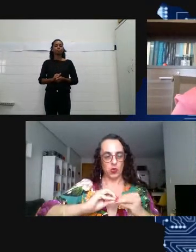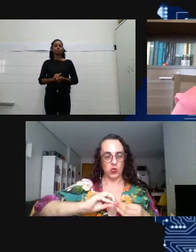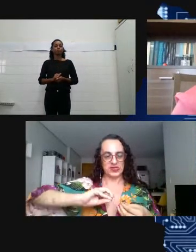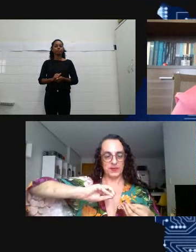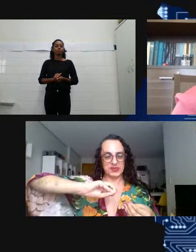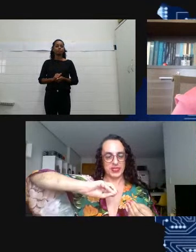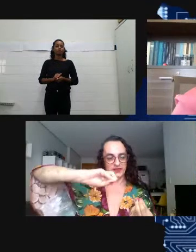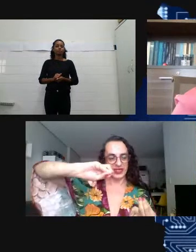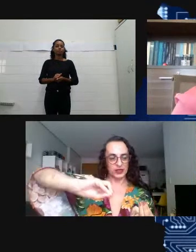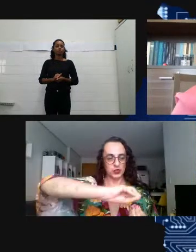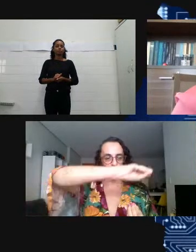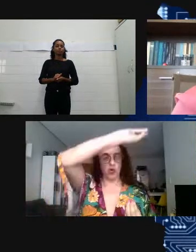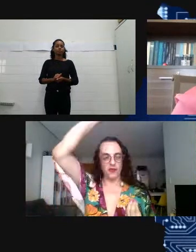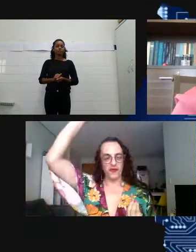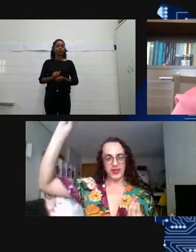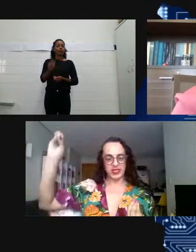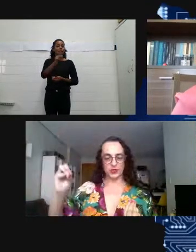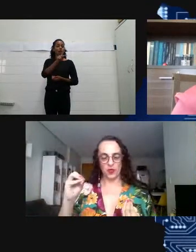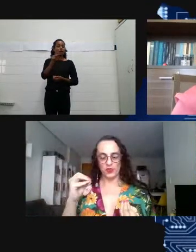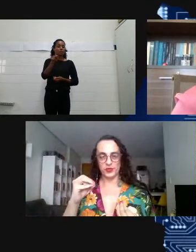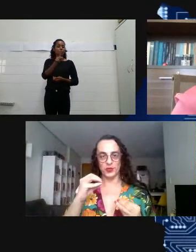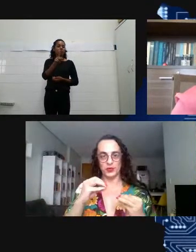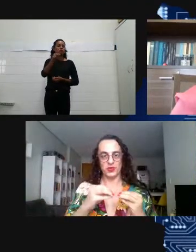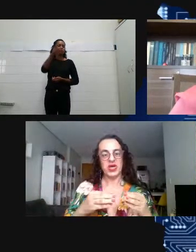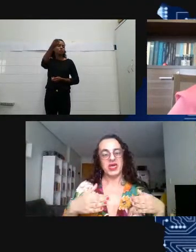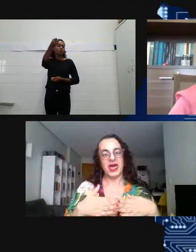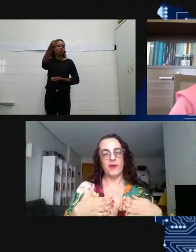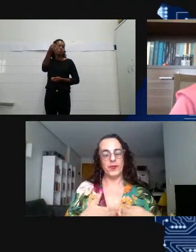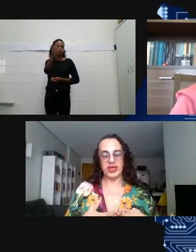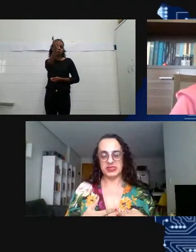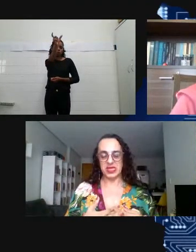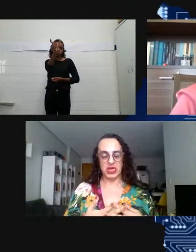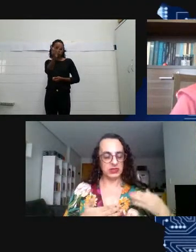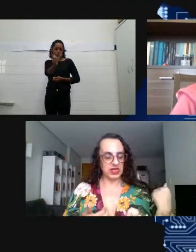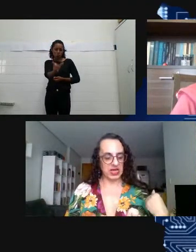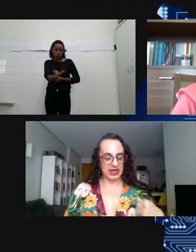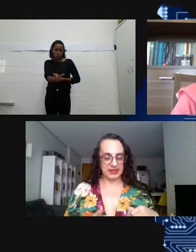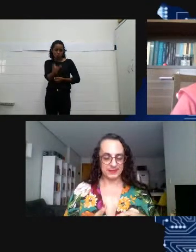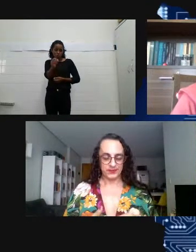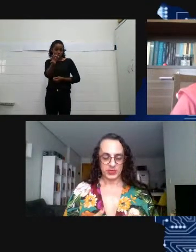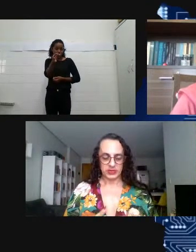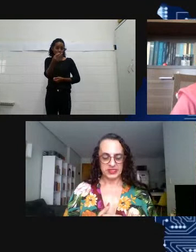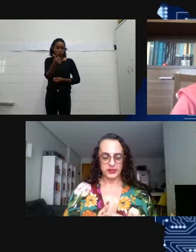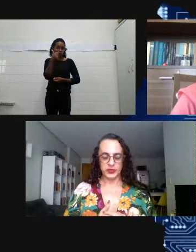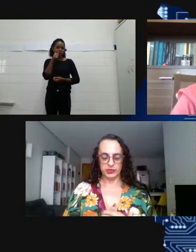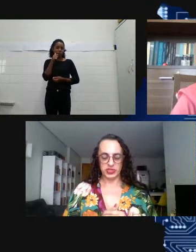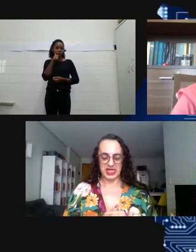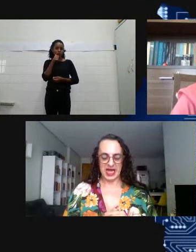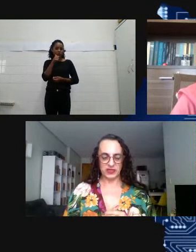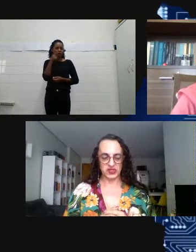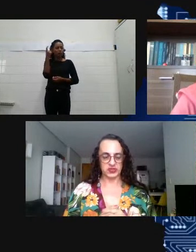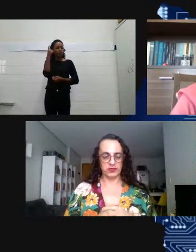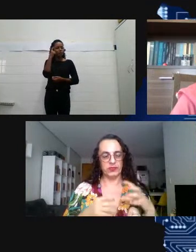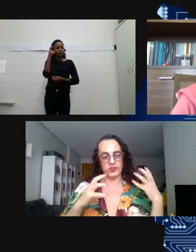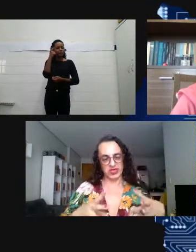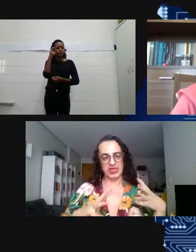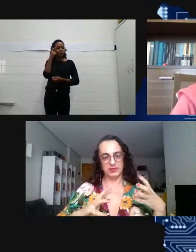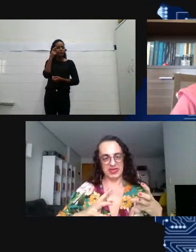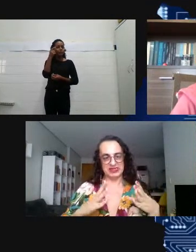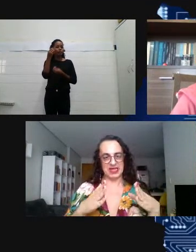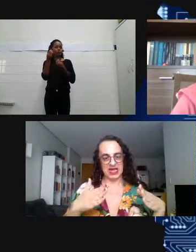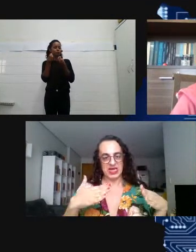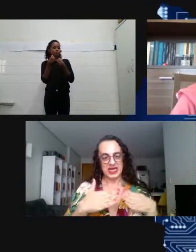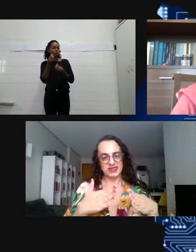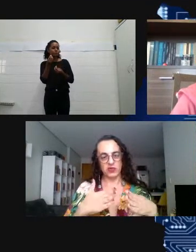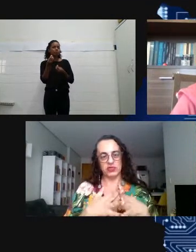quando ela colocou essa perspectiva, né, do corpo feminino como um todo. E aí eu pensei nesses últimos dados,